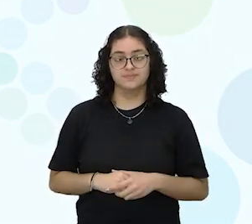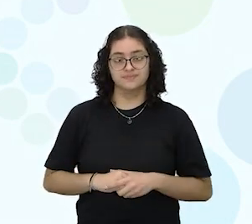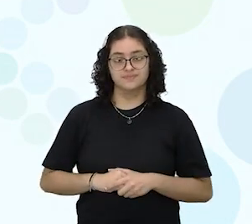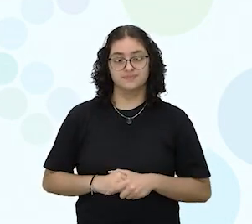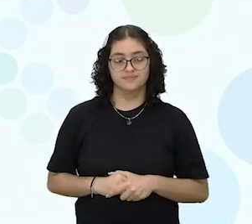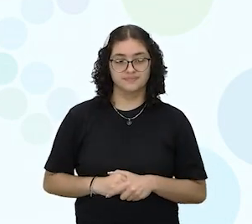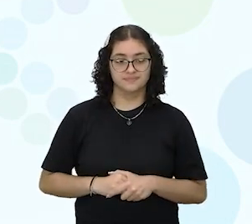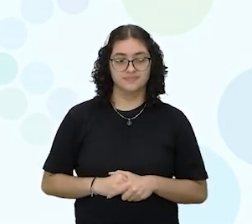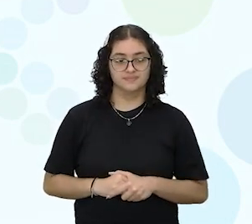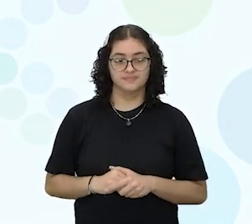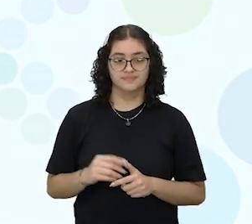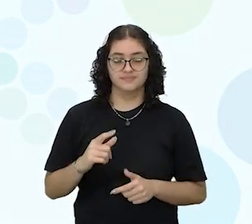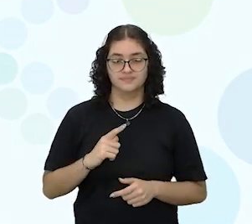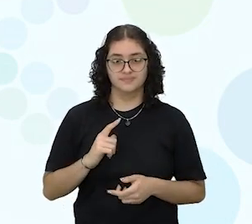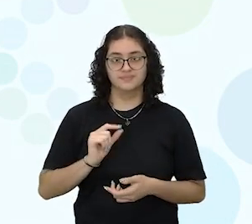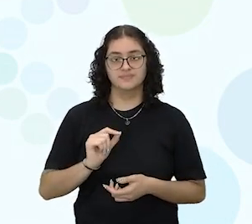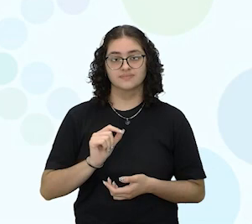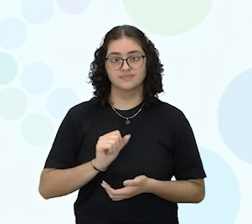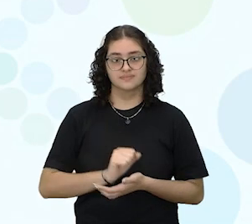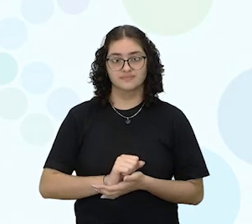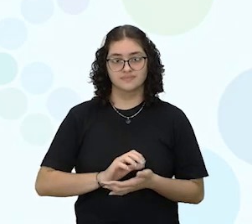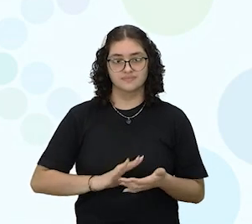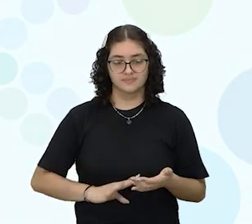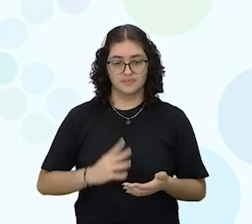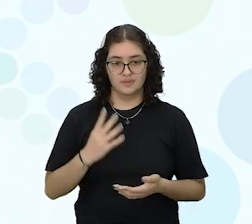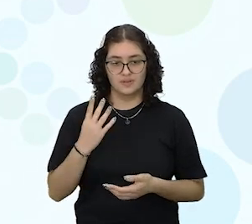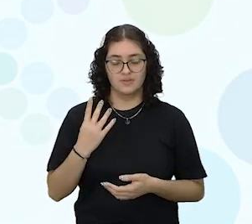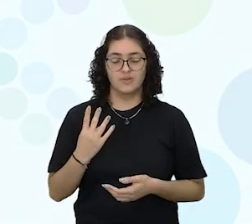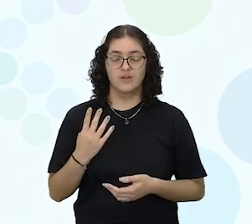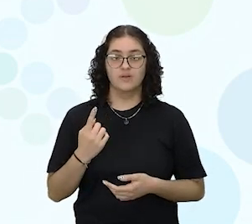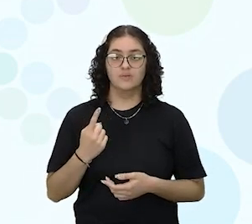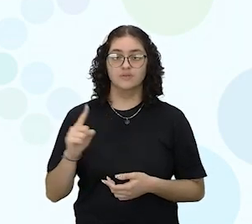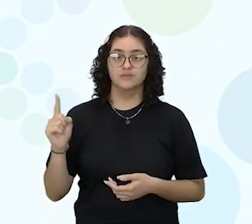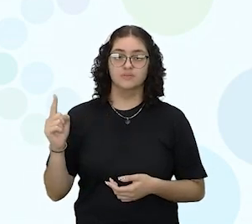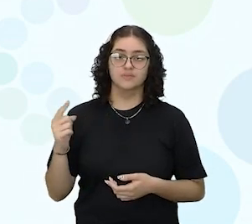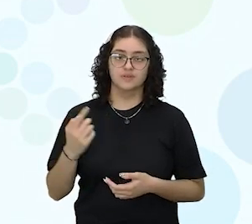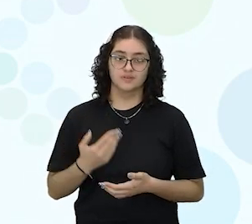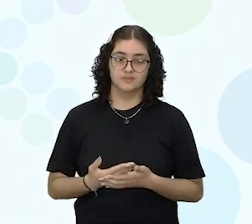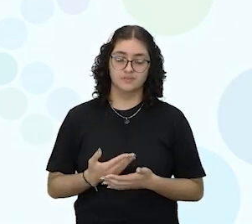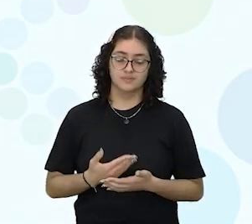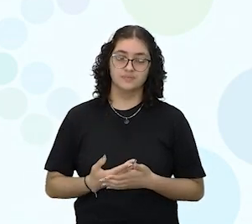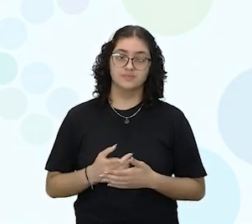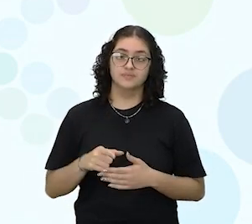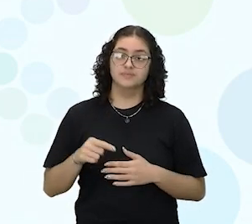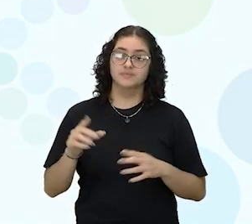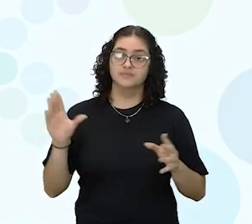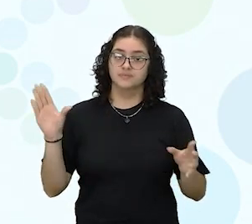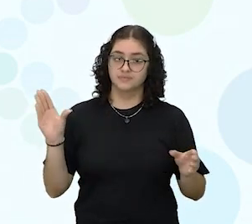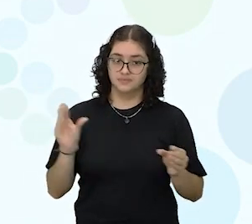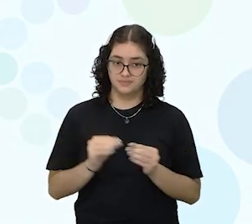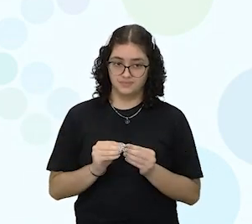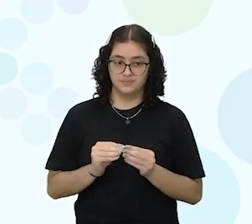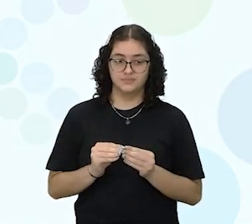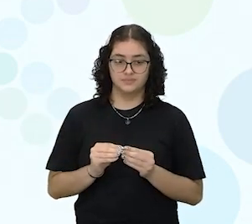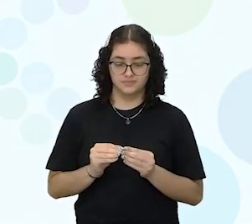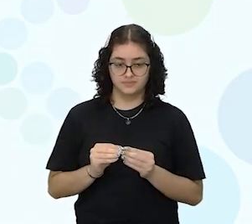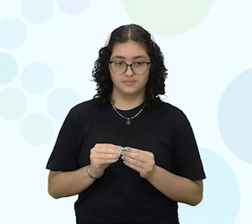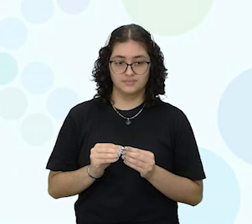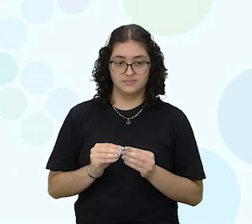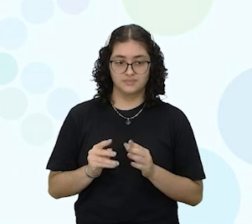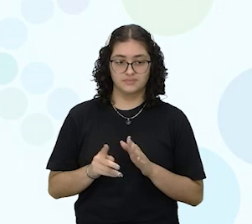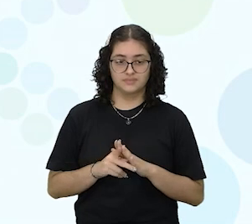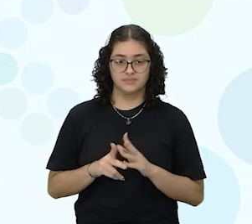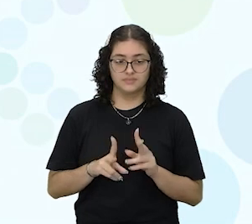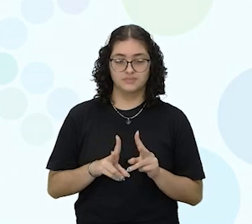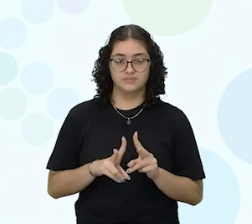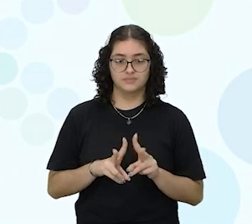vendo a nossa atividade 4, a última aula dessa atividade 4, que é a aula de sistematização, cujo título